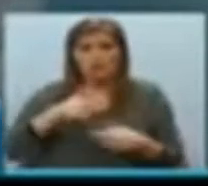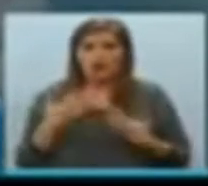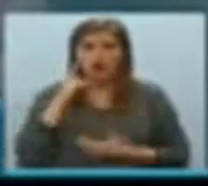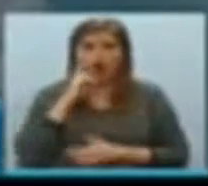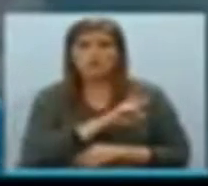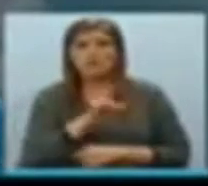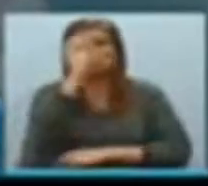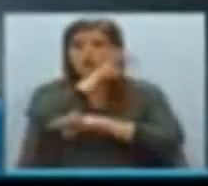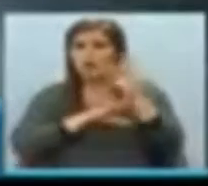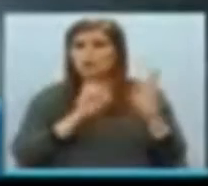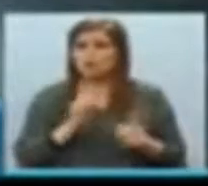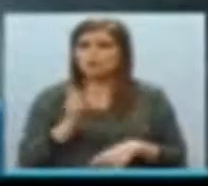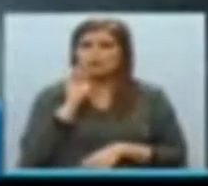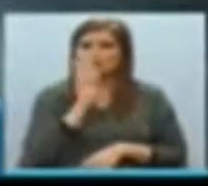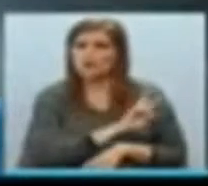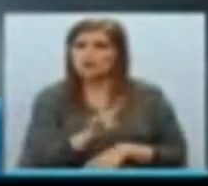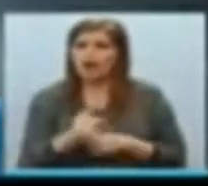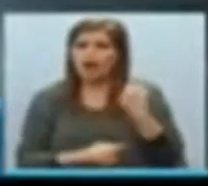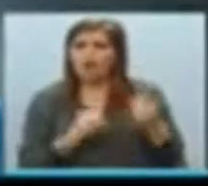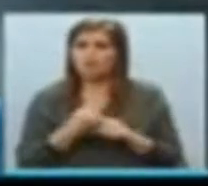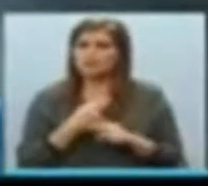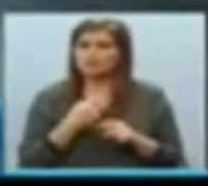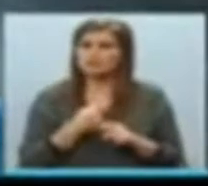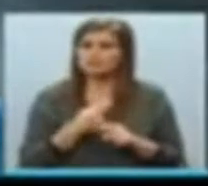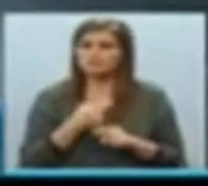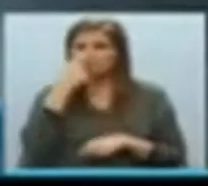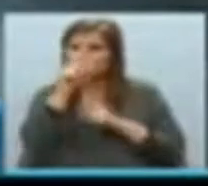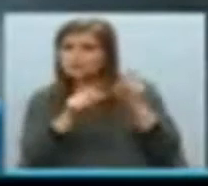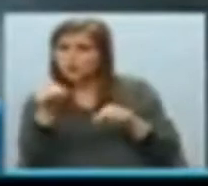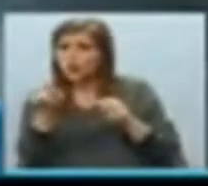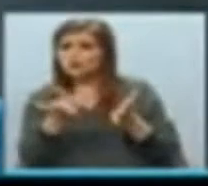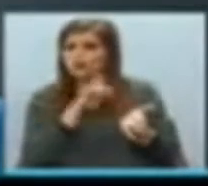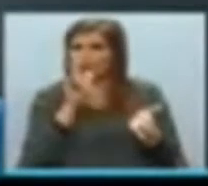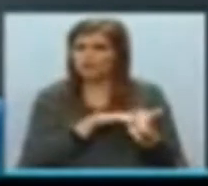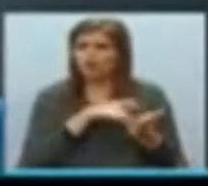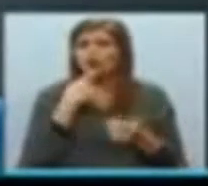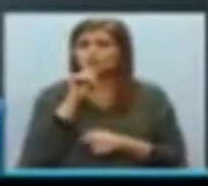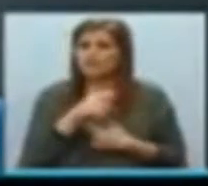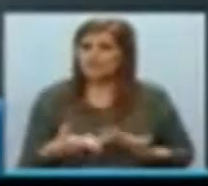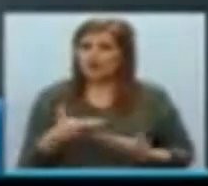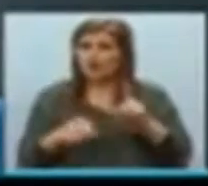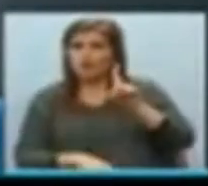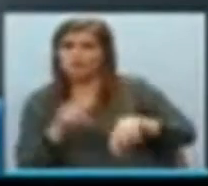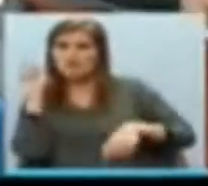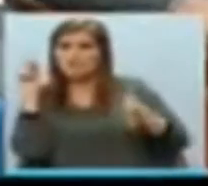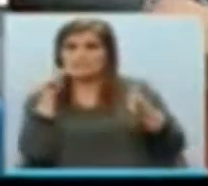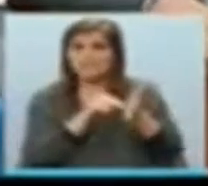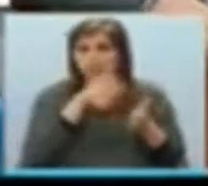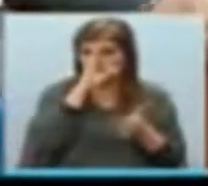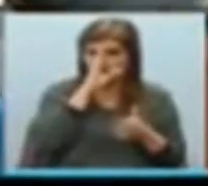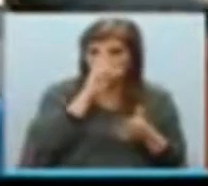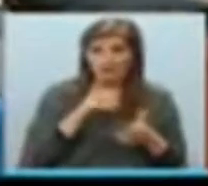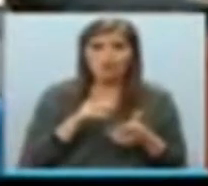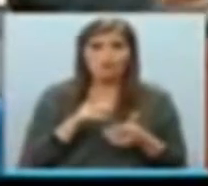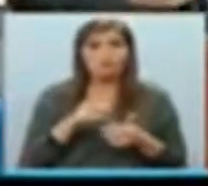como vamos ver se a grana algumas destas nações nos nossos dias outra vez sem fugir da síria e do iraque que é